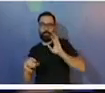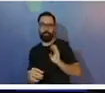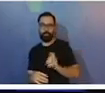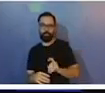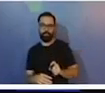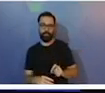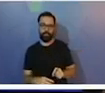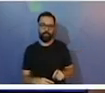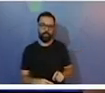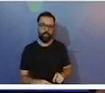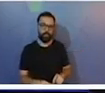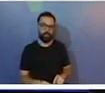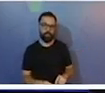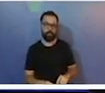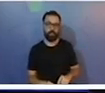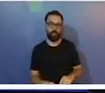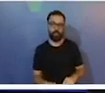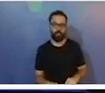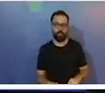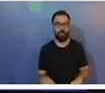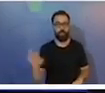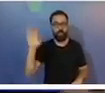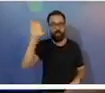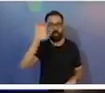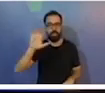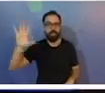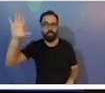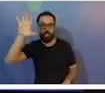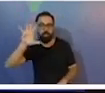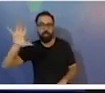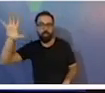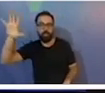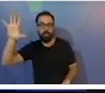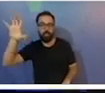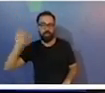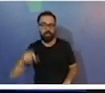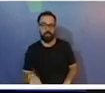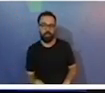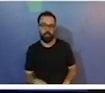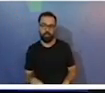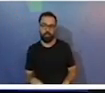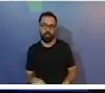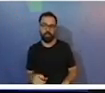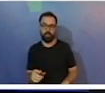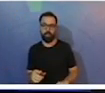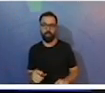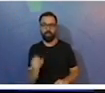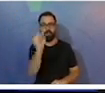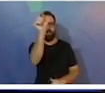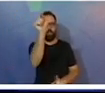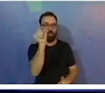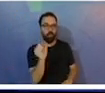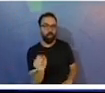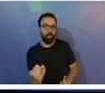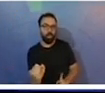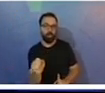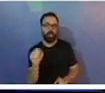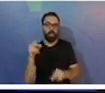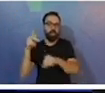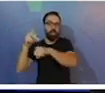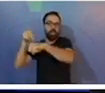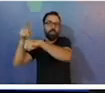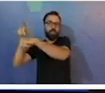mapa? Ó, Europa, tá aqui. Com os países, olha a Europa